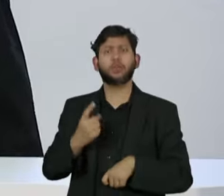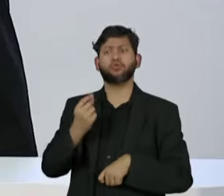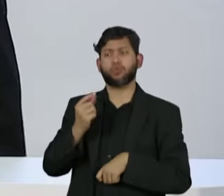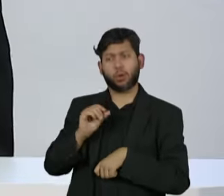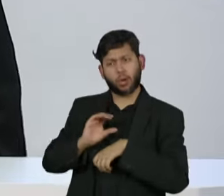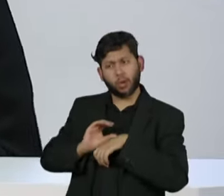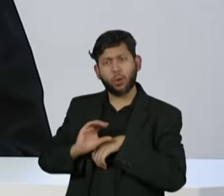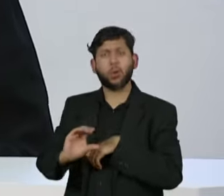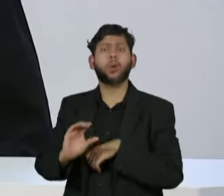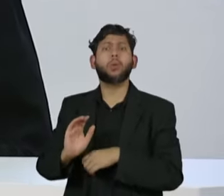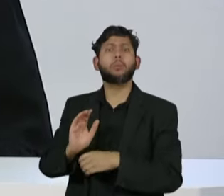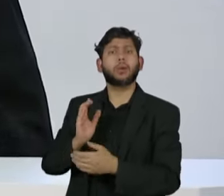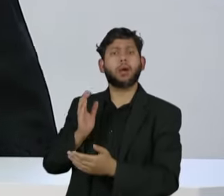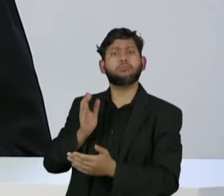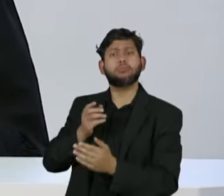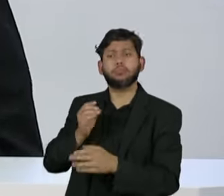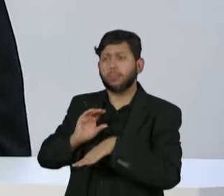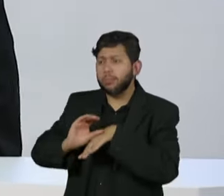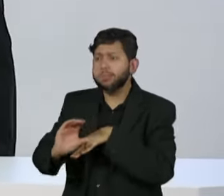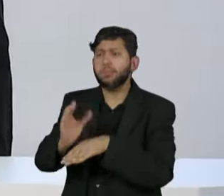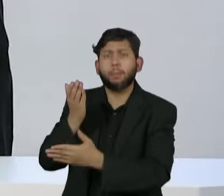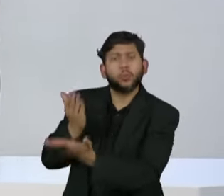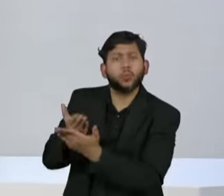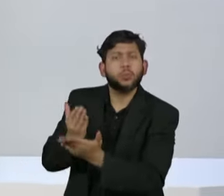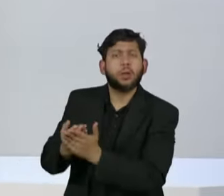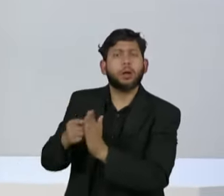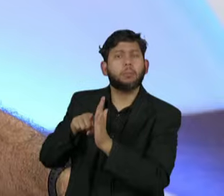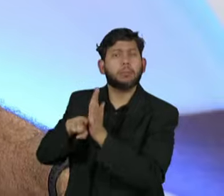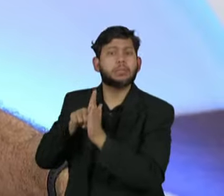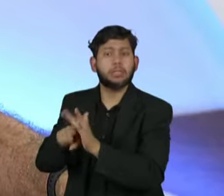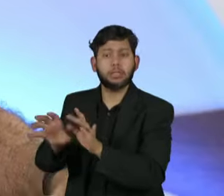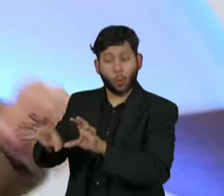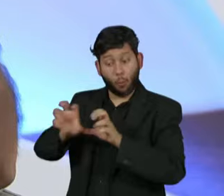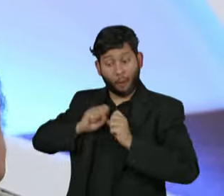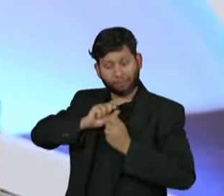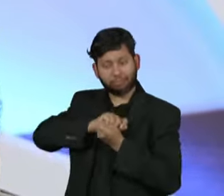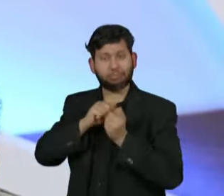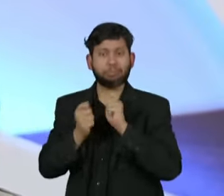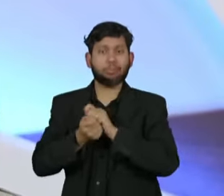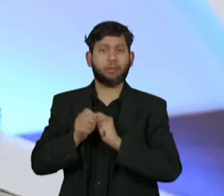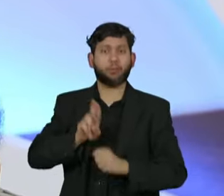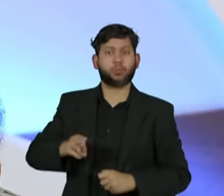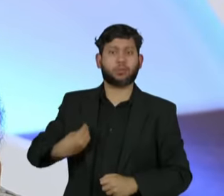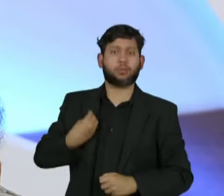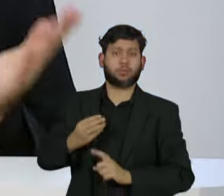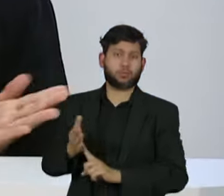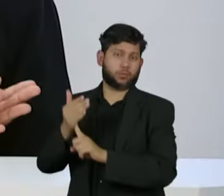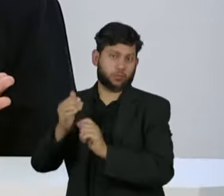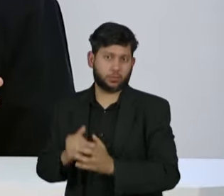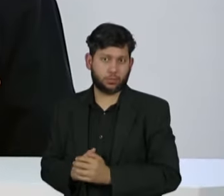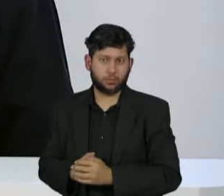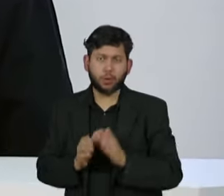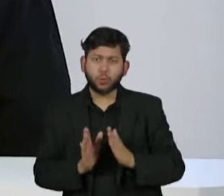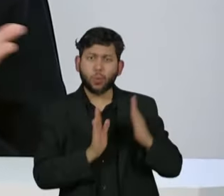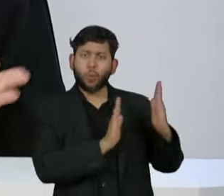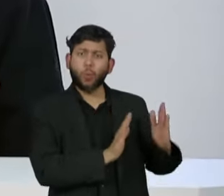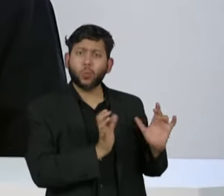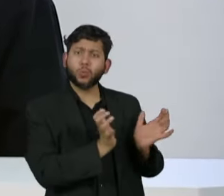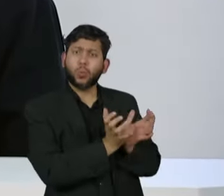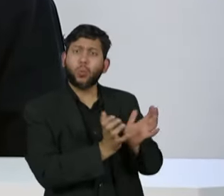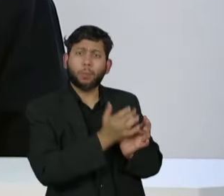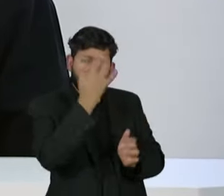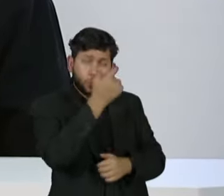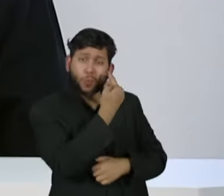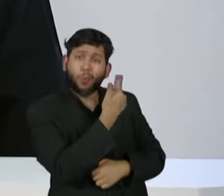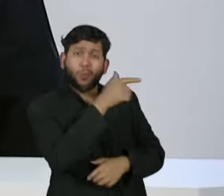bancar uma um estudo bancar uma forma de né se adaptar essa nova realidade o que não deve ser um caso com